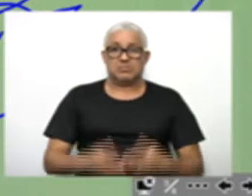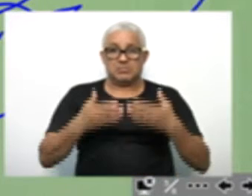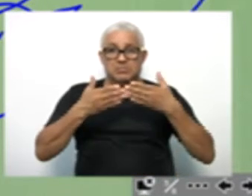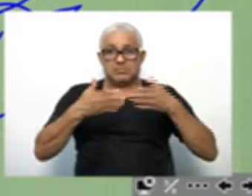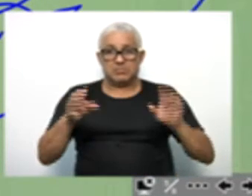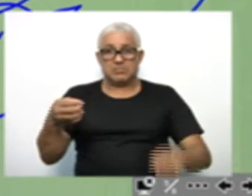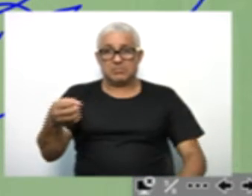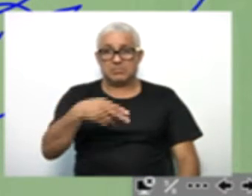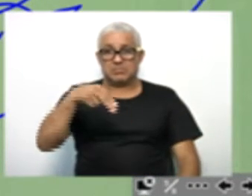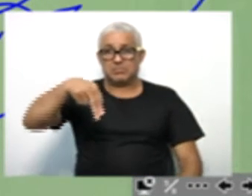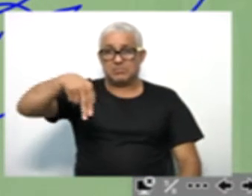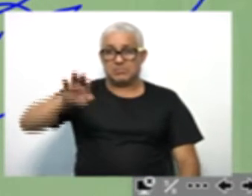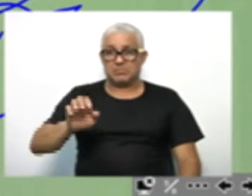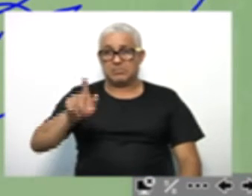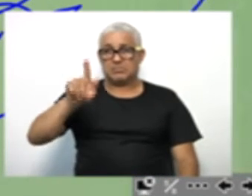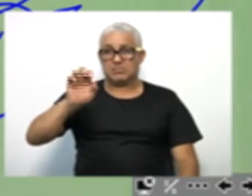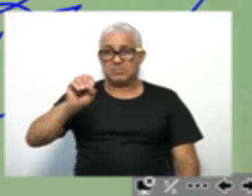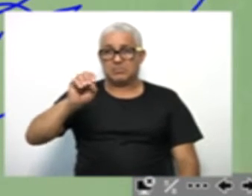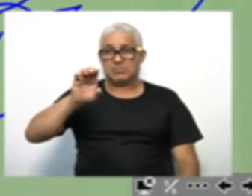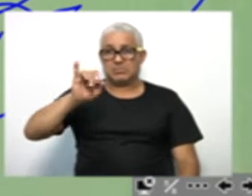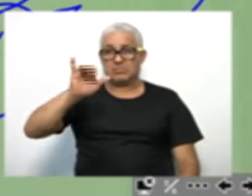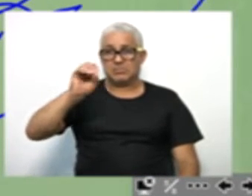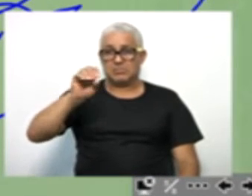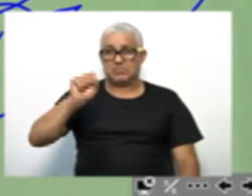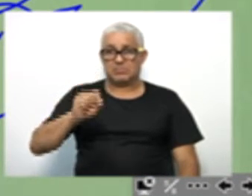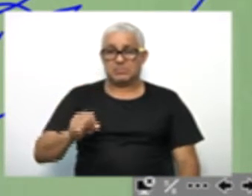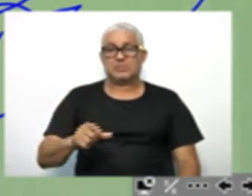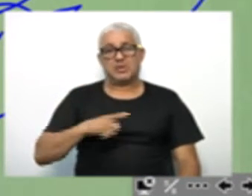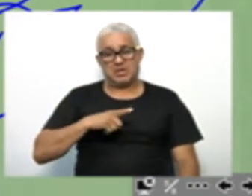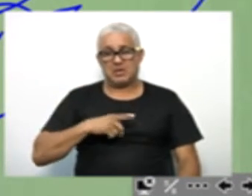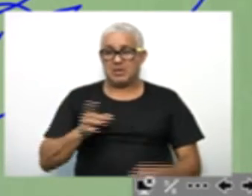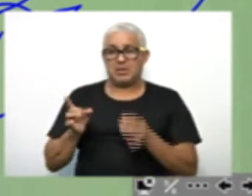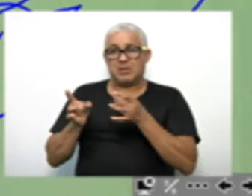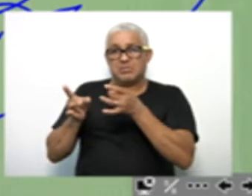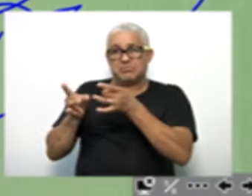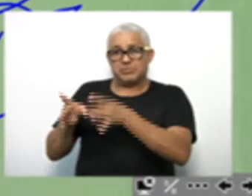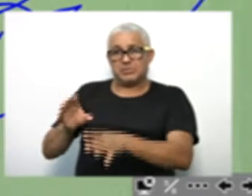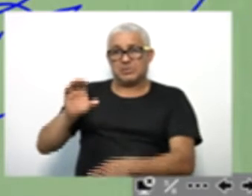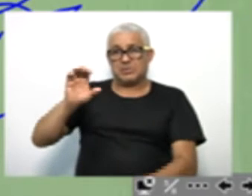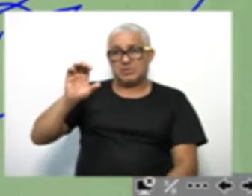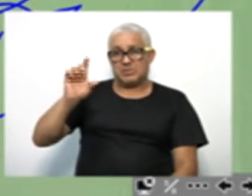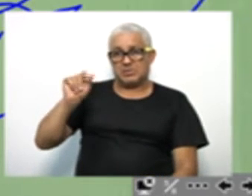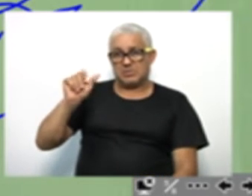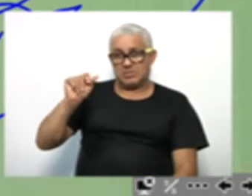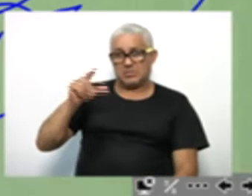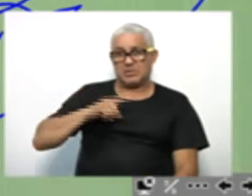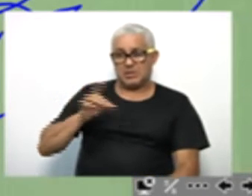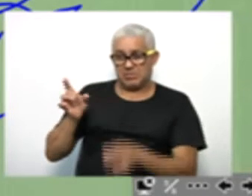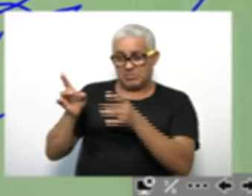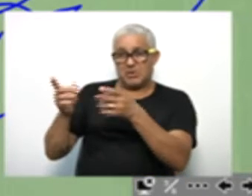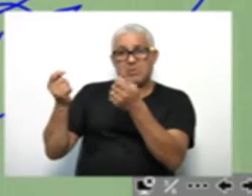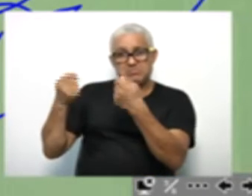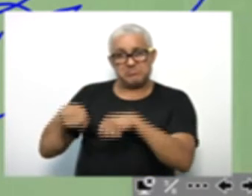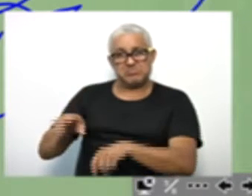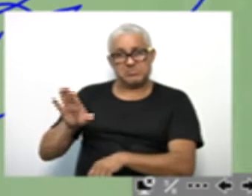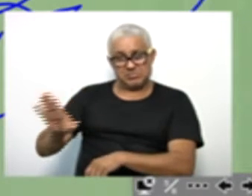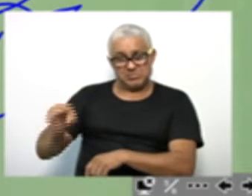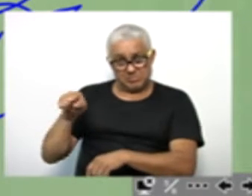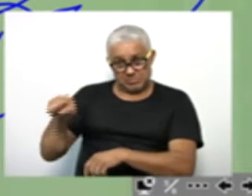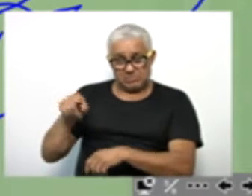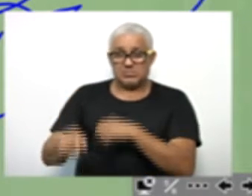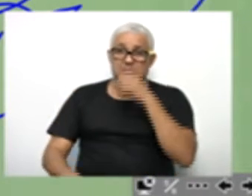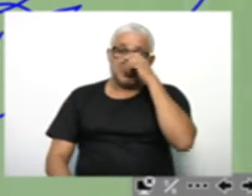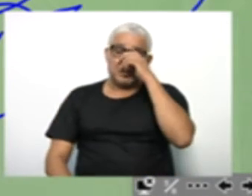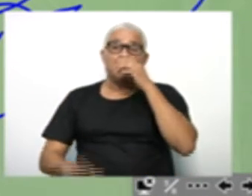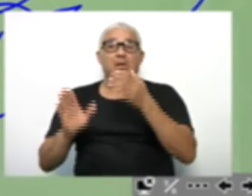novos negócios. Então, se você tem um capital sobrando, você não está precisando daquele volume de dinheiro naquele determinado momento,